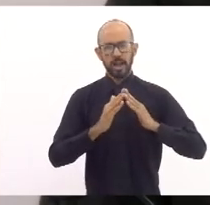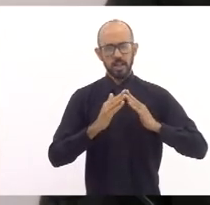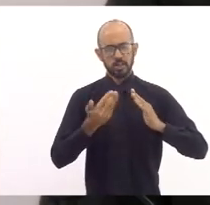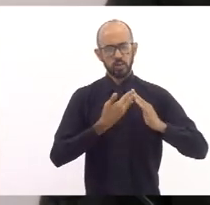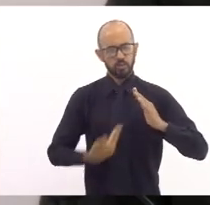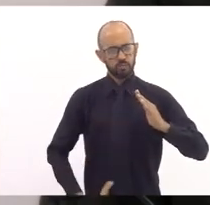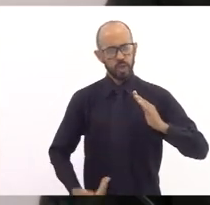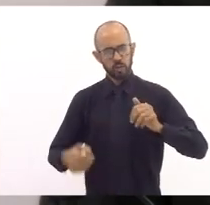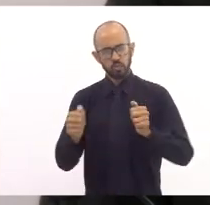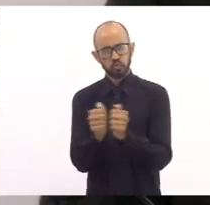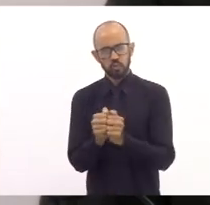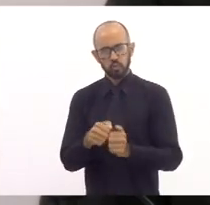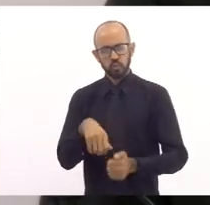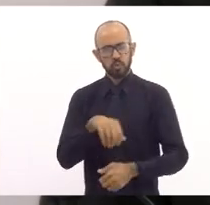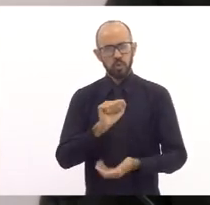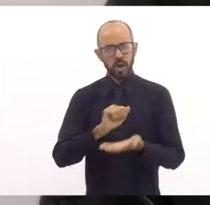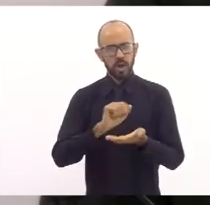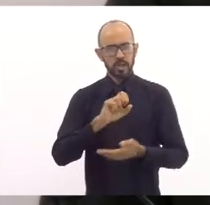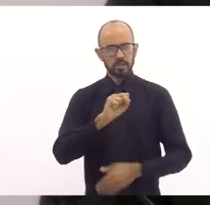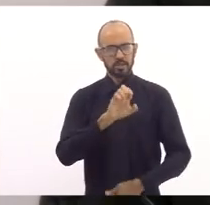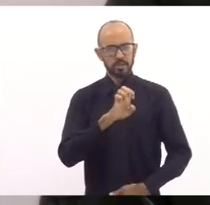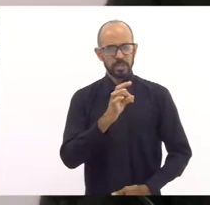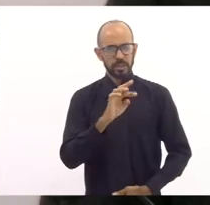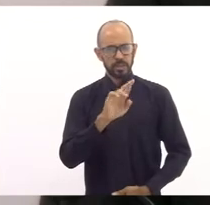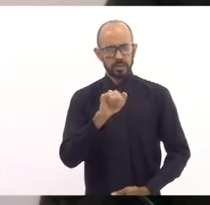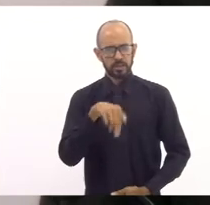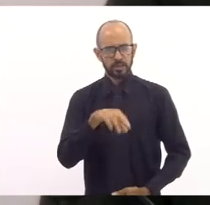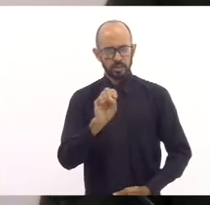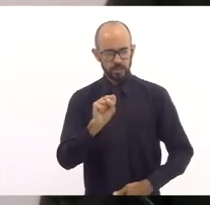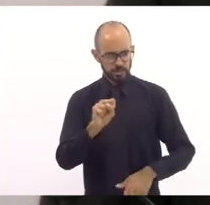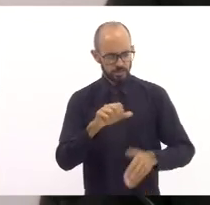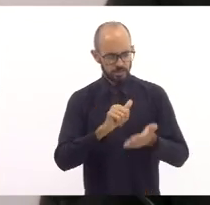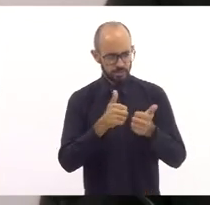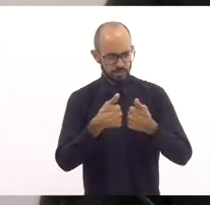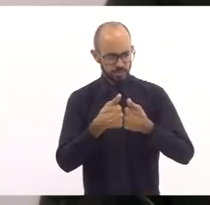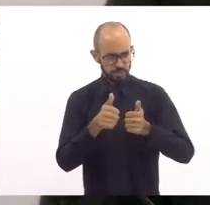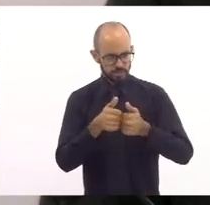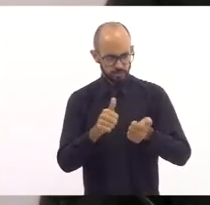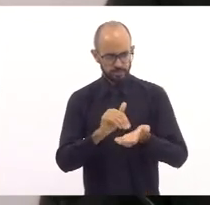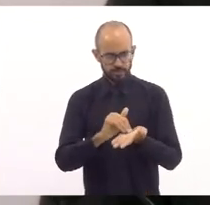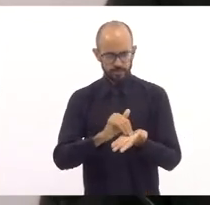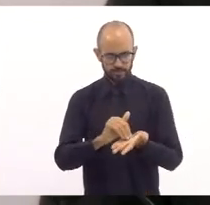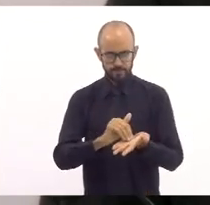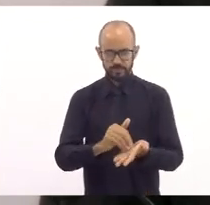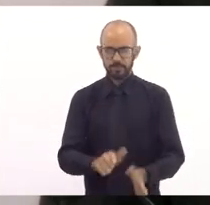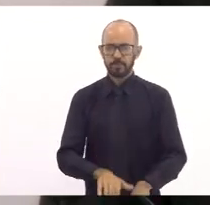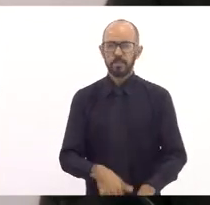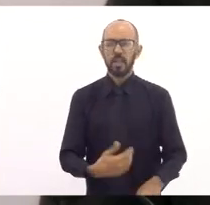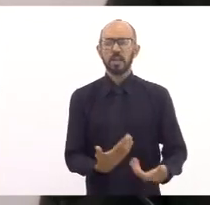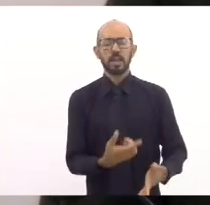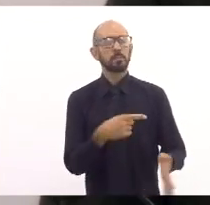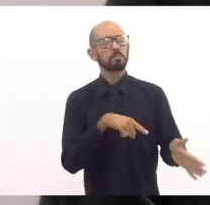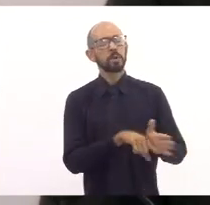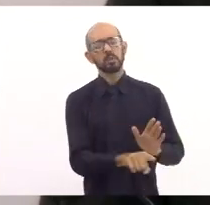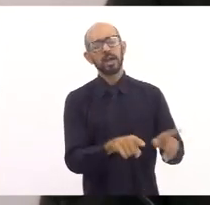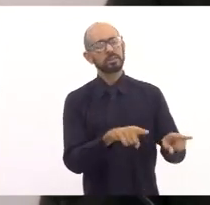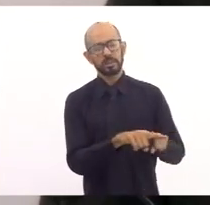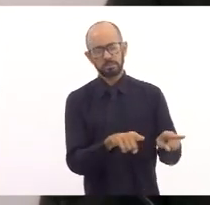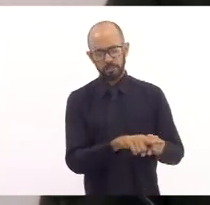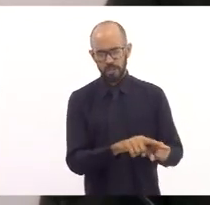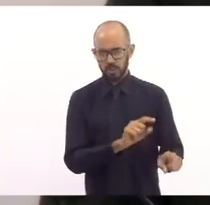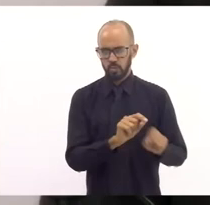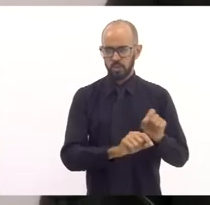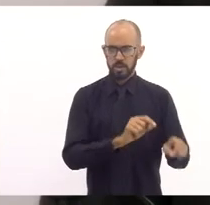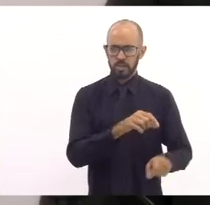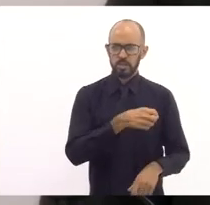respeito da fixação de nova tarifa. Queria também perguntar se a